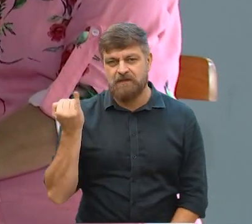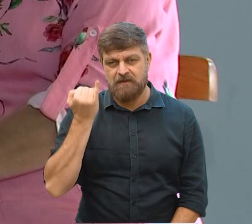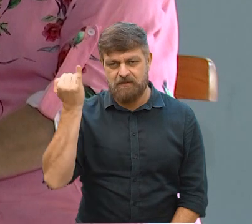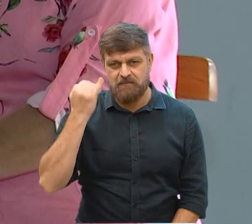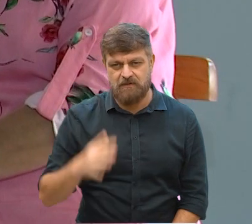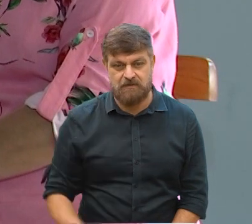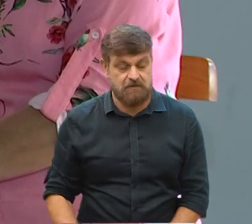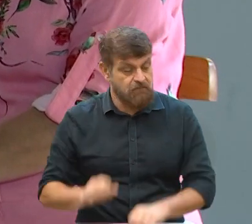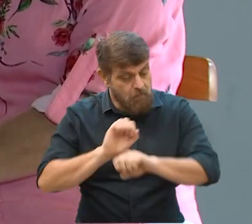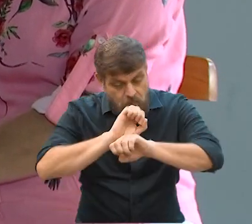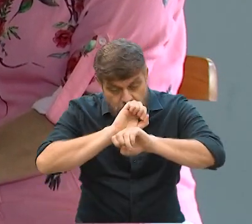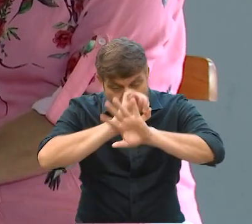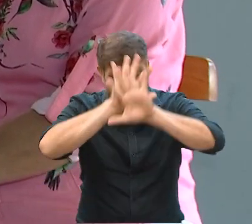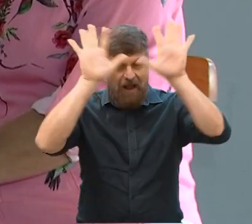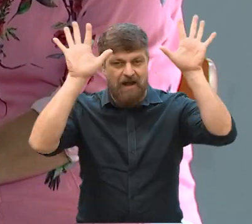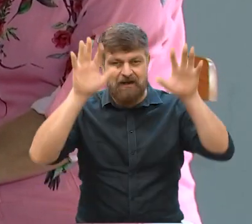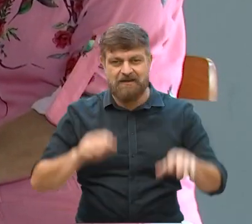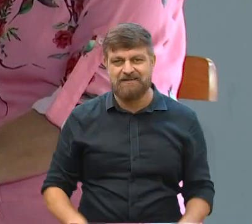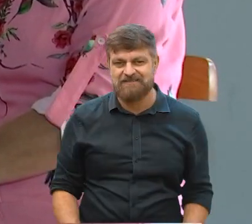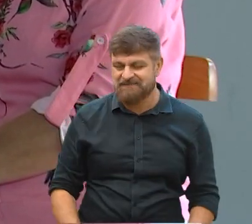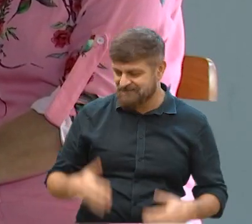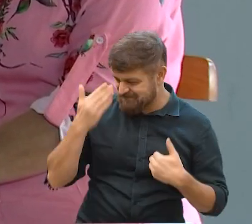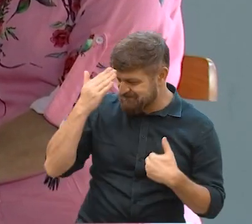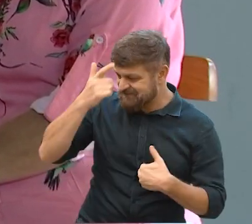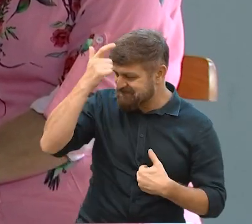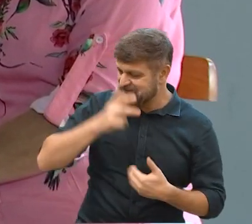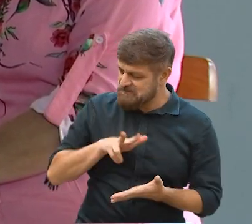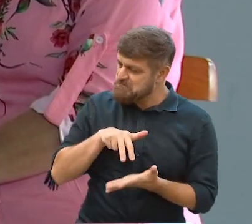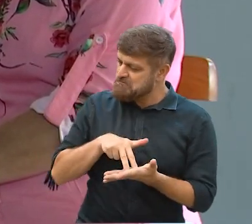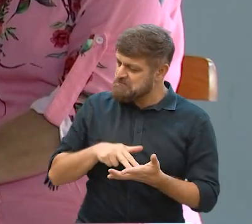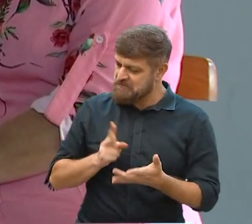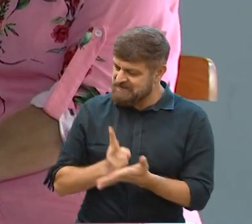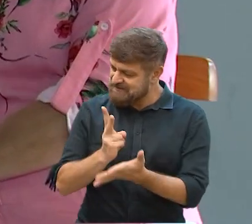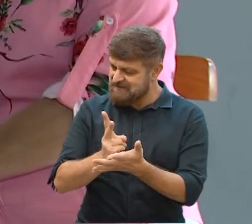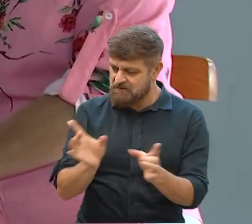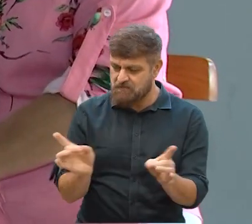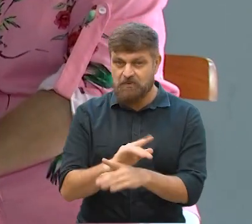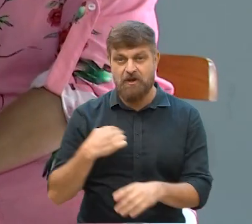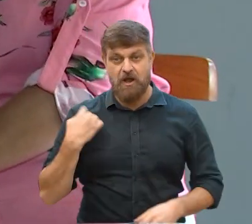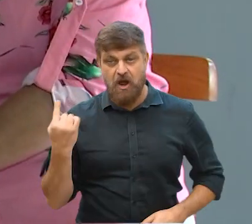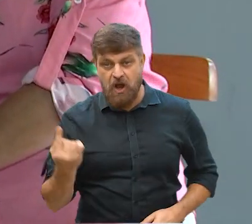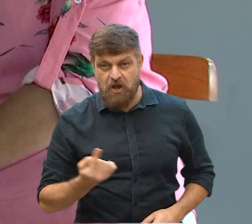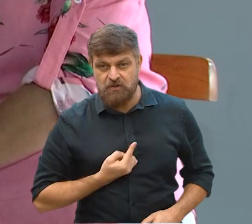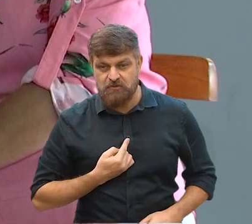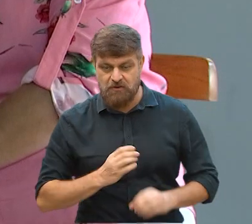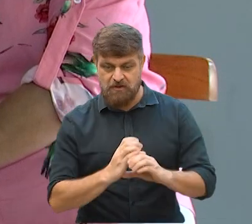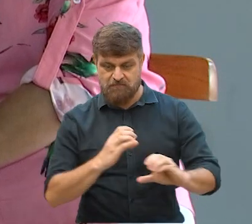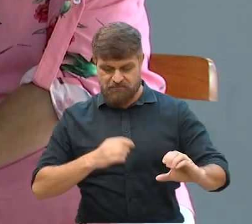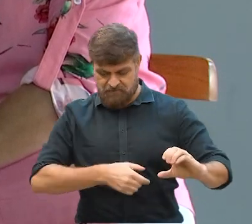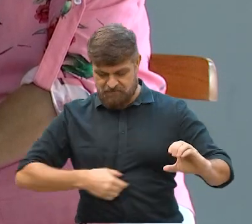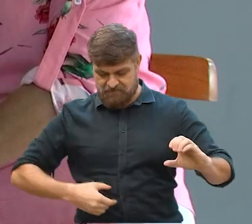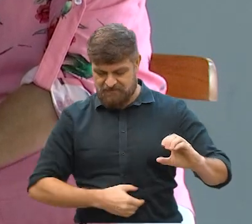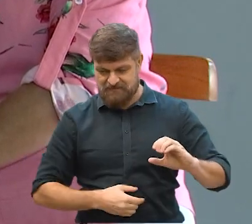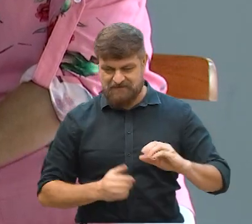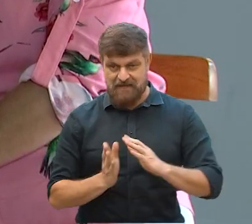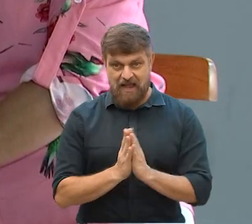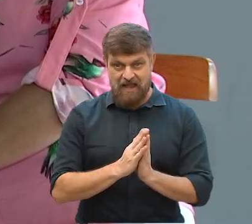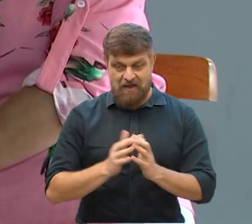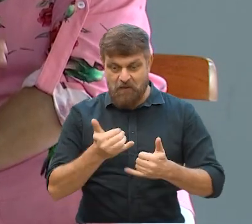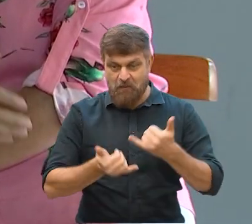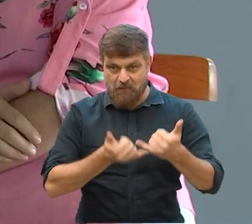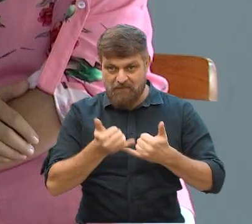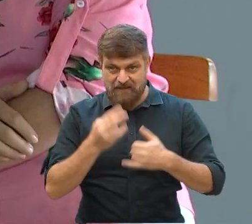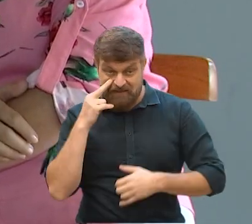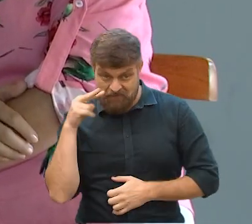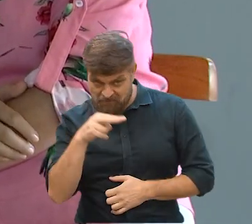importante, muito esclarecedora. Muito obrigado, estou à disposição sempre que precisar. Bom, e nós fizemos o passeio pelo intestino inflável, você já